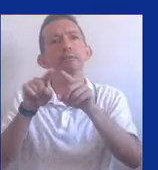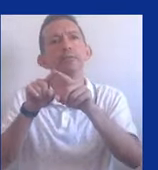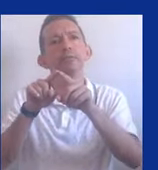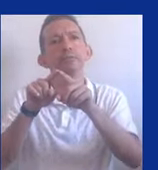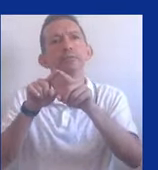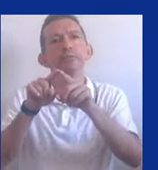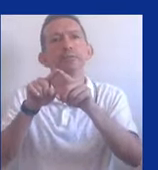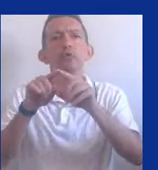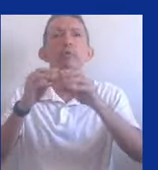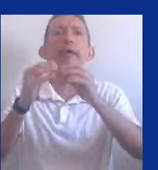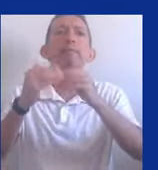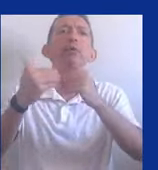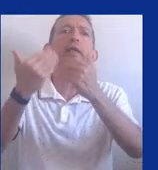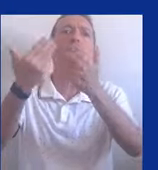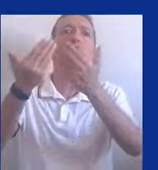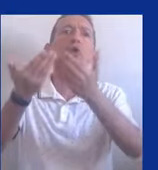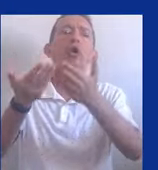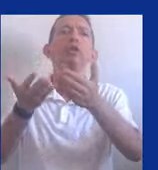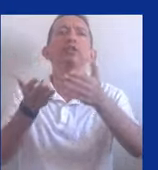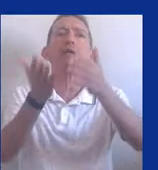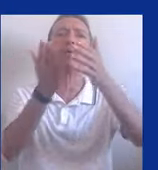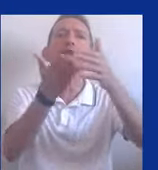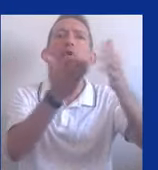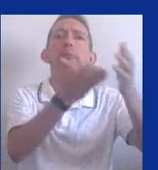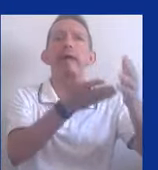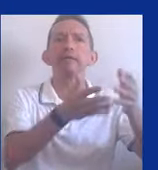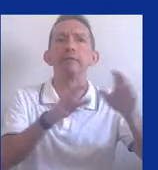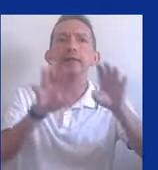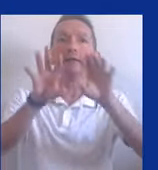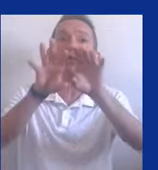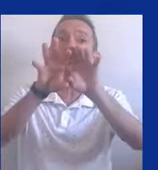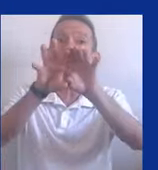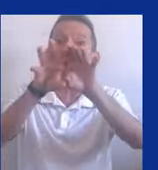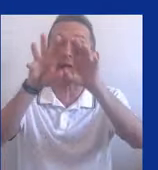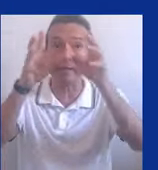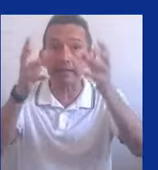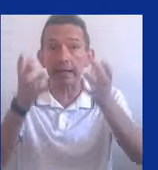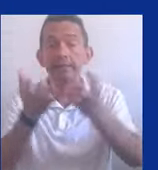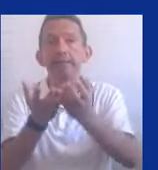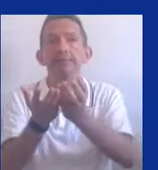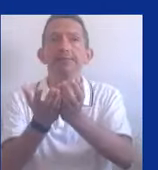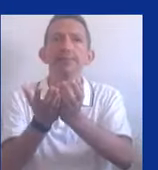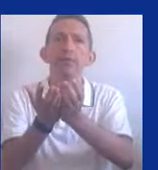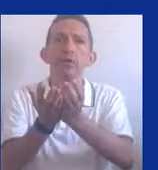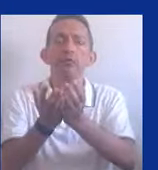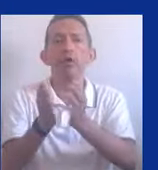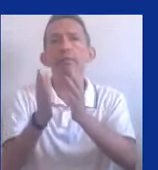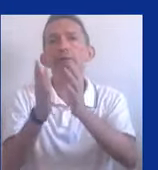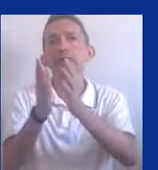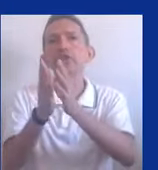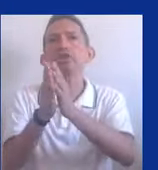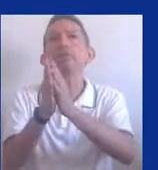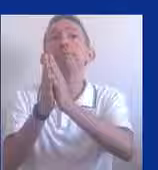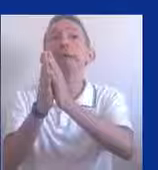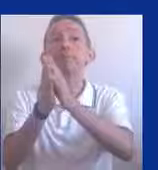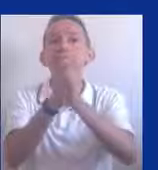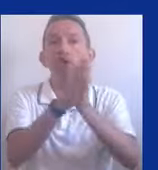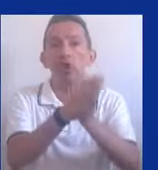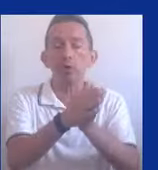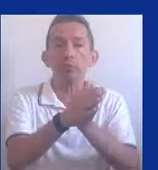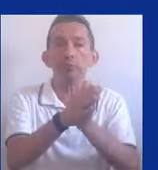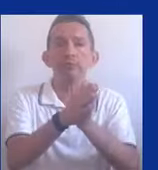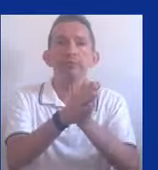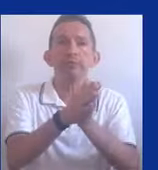posição. Então, como é que a proteína do coloide está no ectoplasma? Está de forma organizada, formando o que a gente chama de